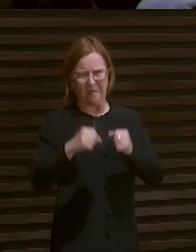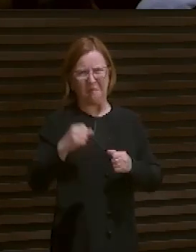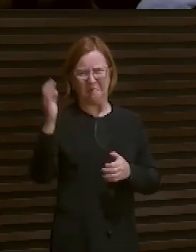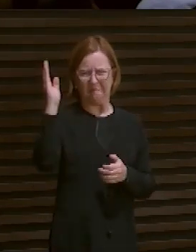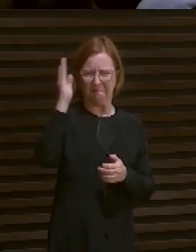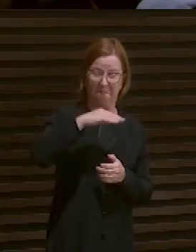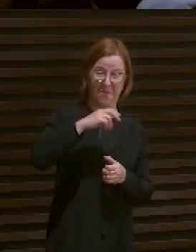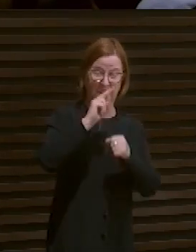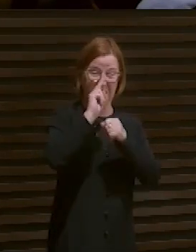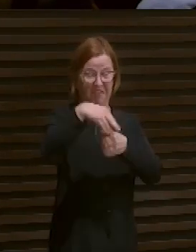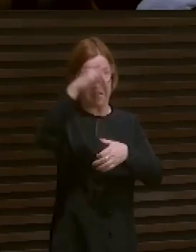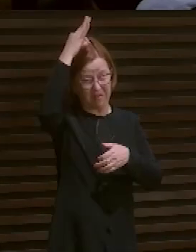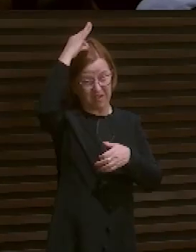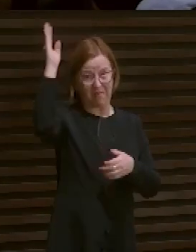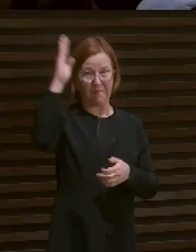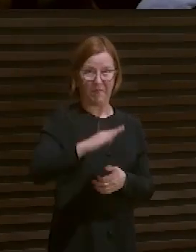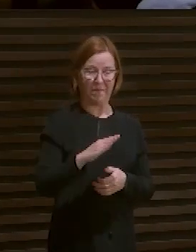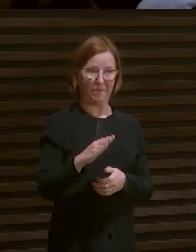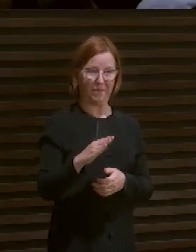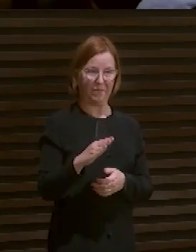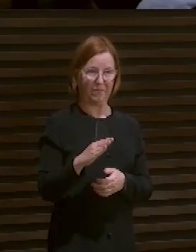as forças espirituais da maldade.